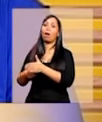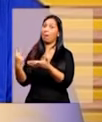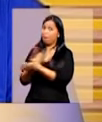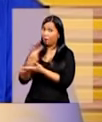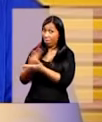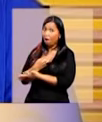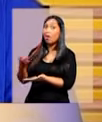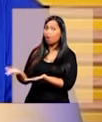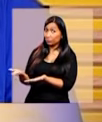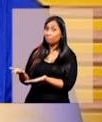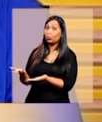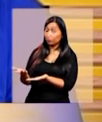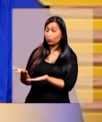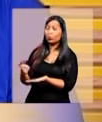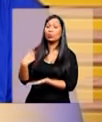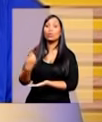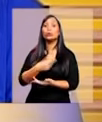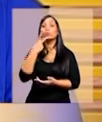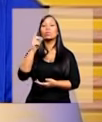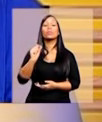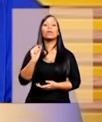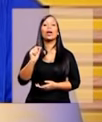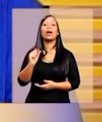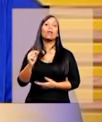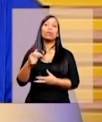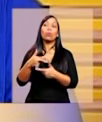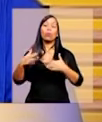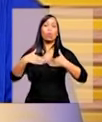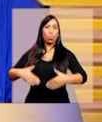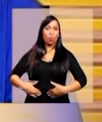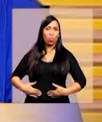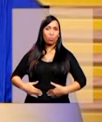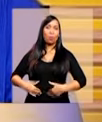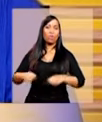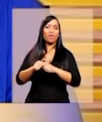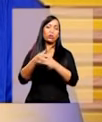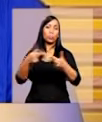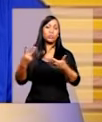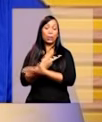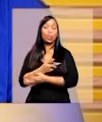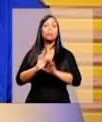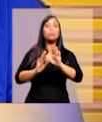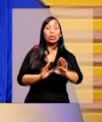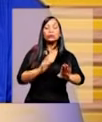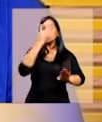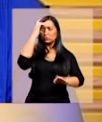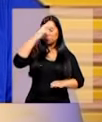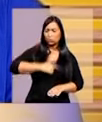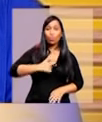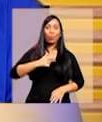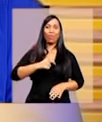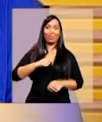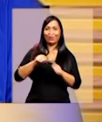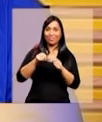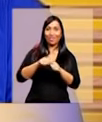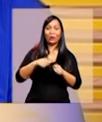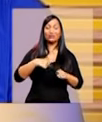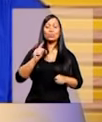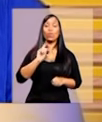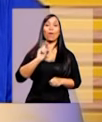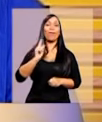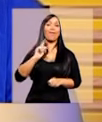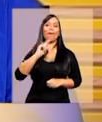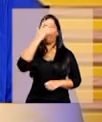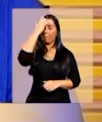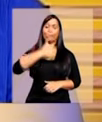ação equivocada. Nós chamamos isso de ação equivocada de corpo. Só que a pessoa que comete o equívoco não é